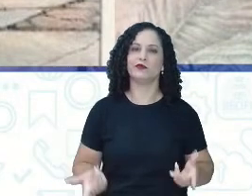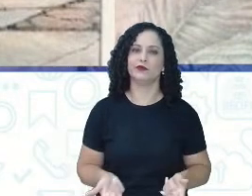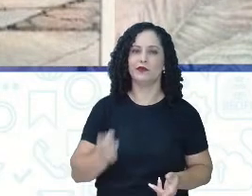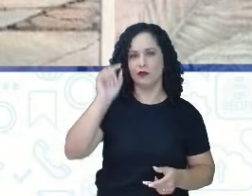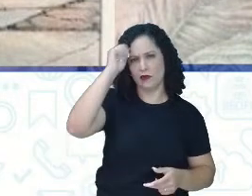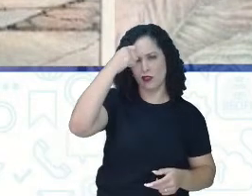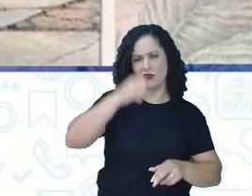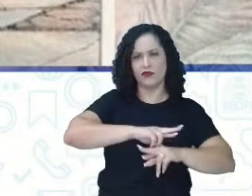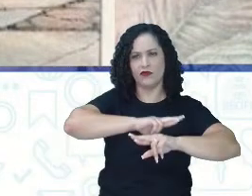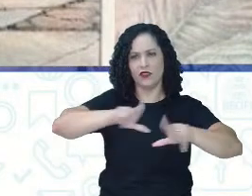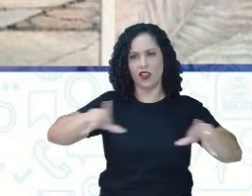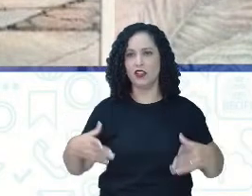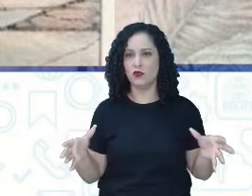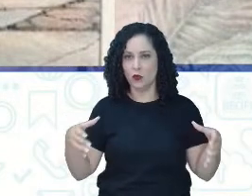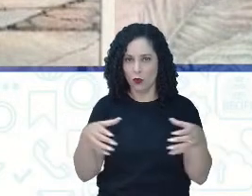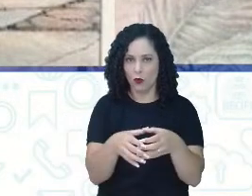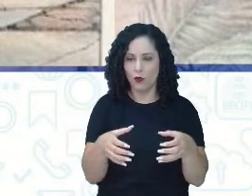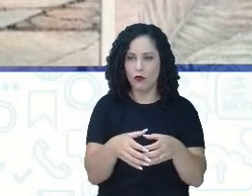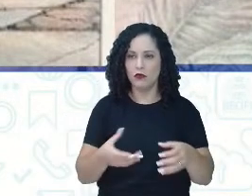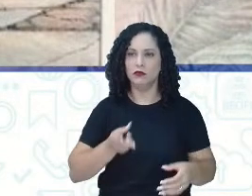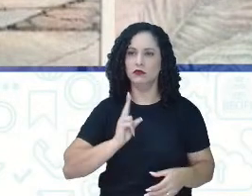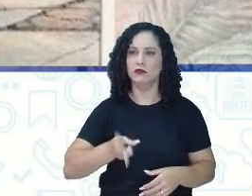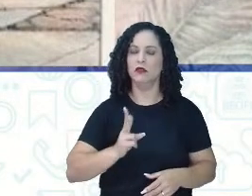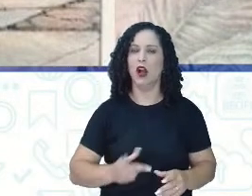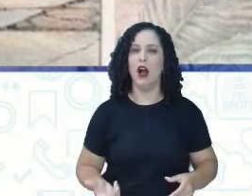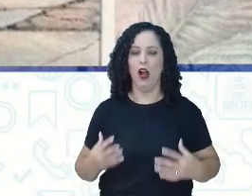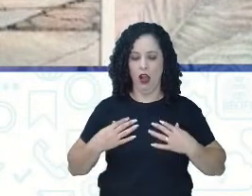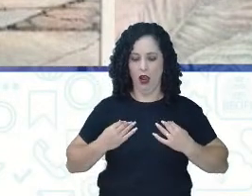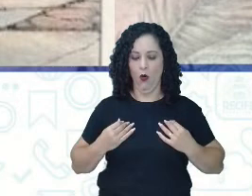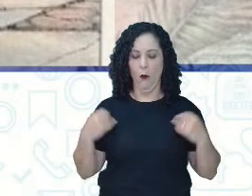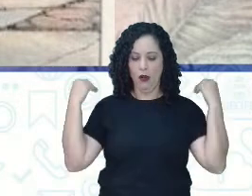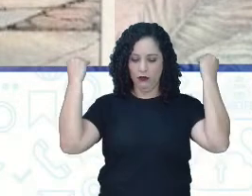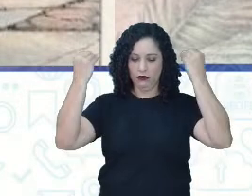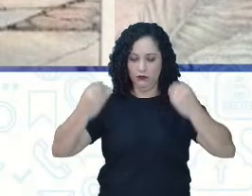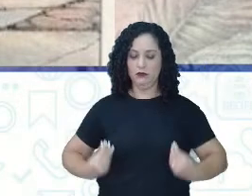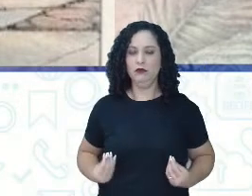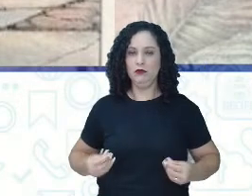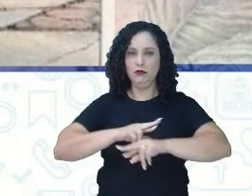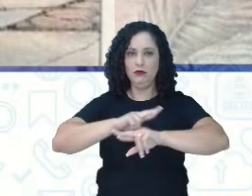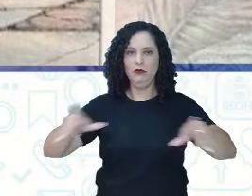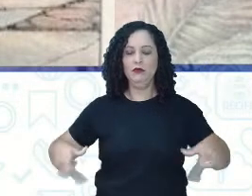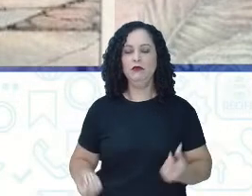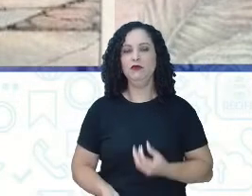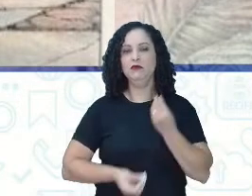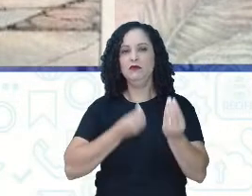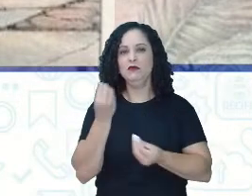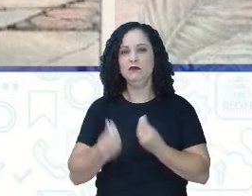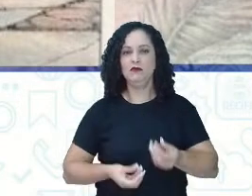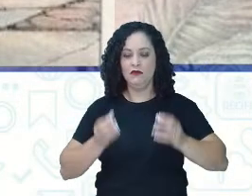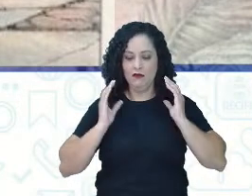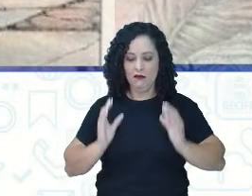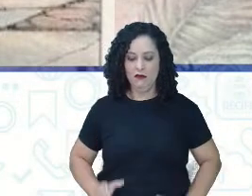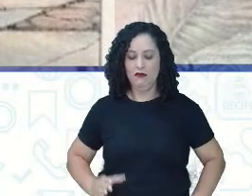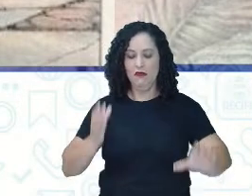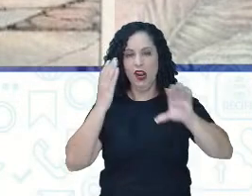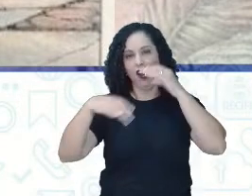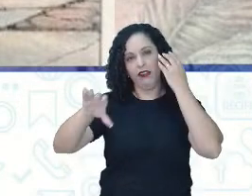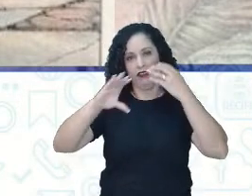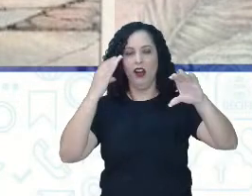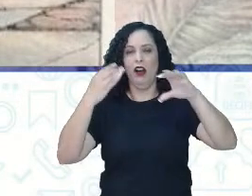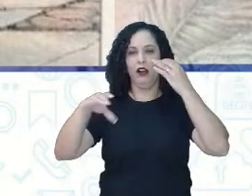escravizadas. E eu sempre digo que o vestir, o se comportar, o cantar, porque os cantos também estavam, né,